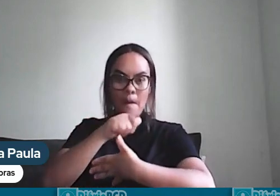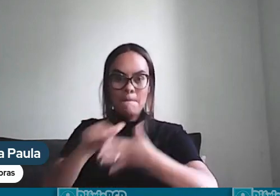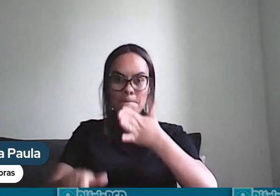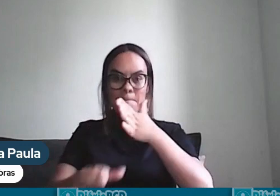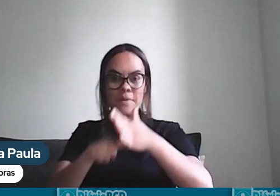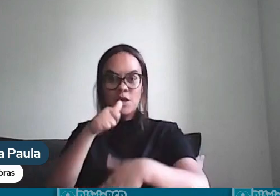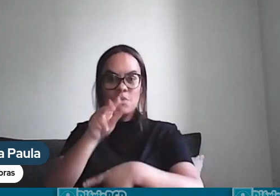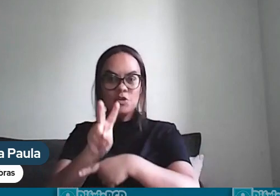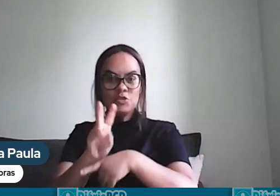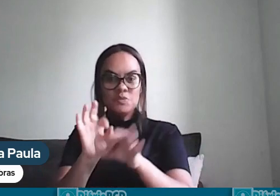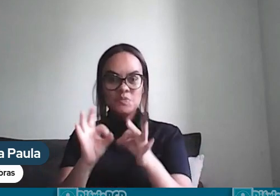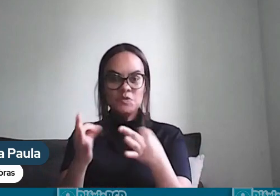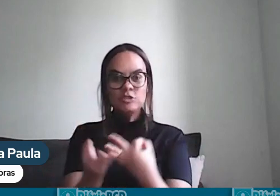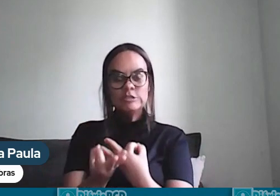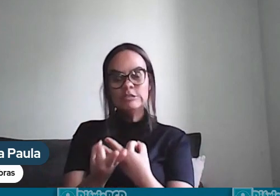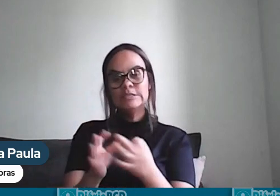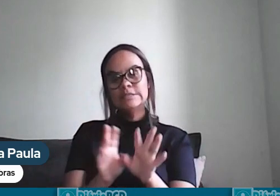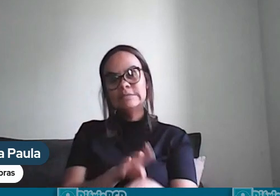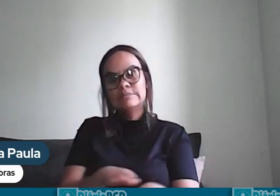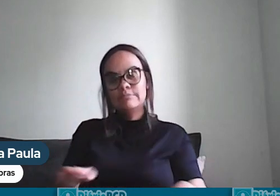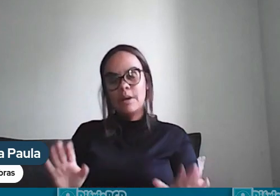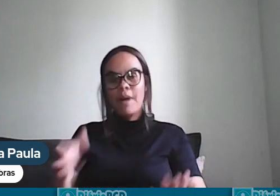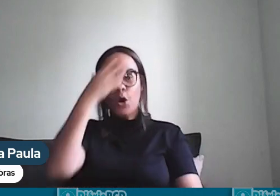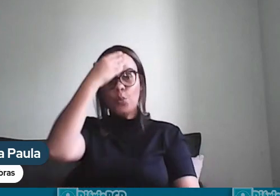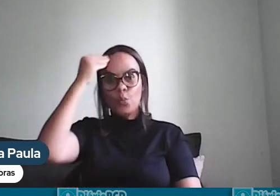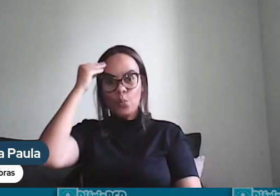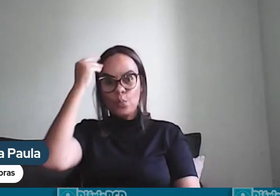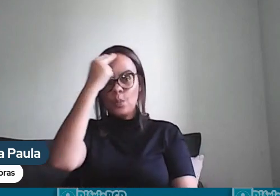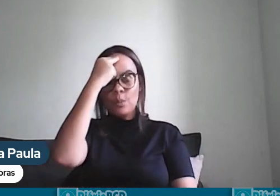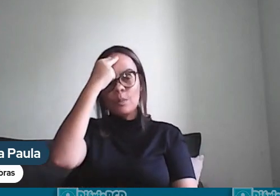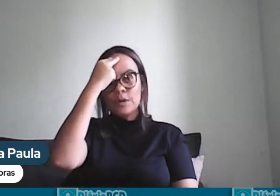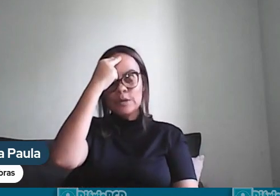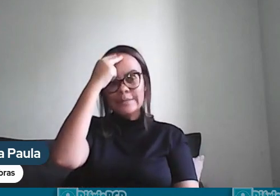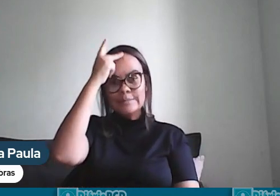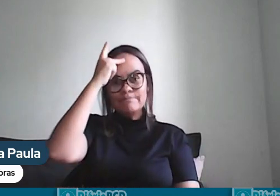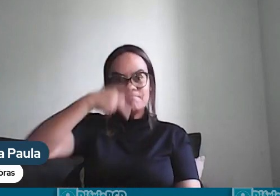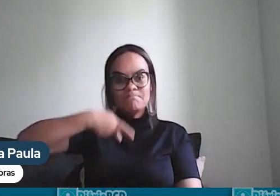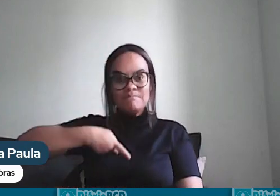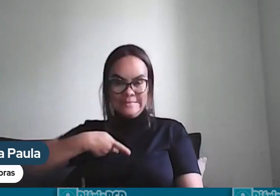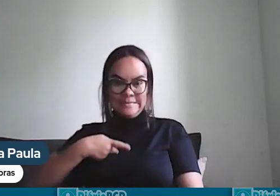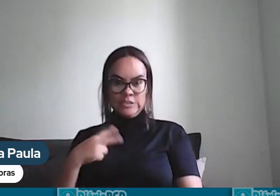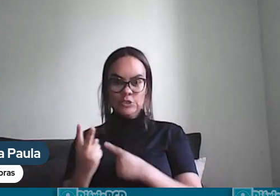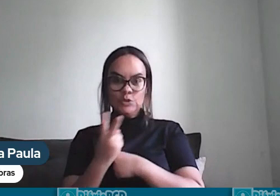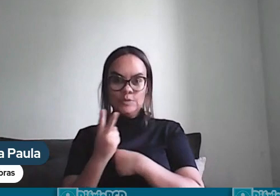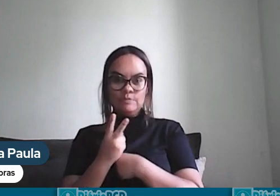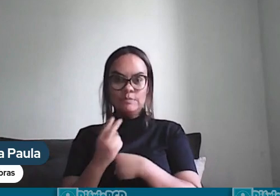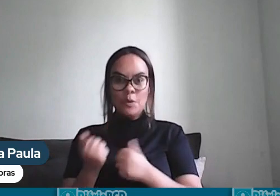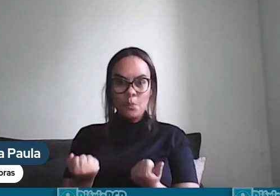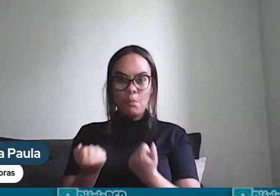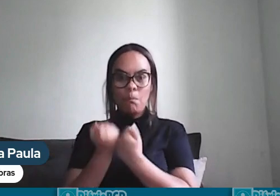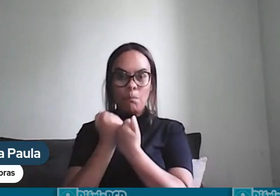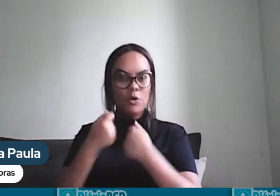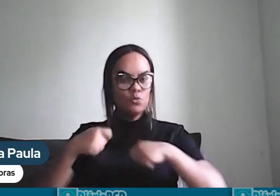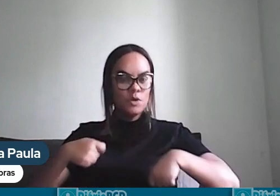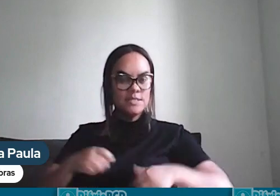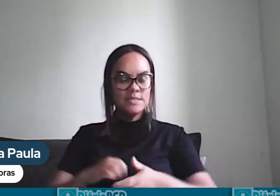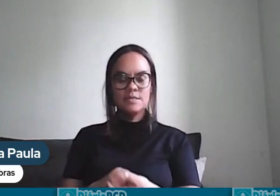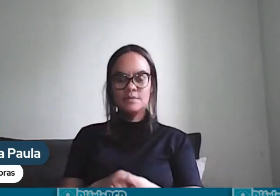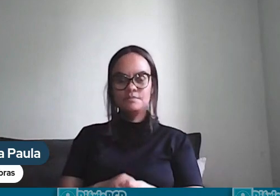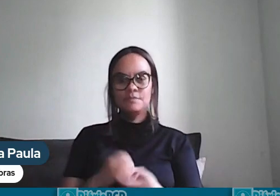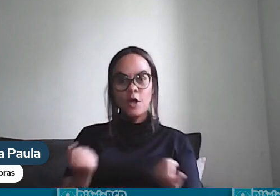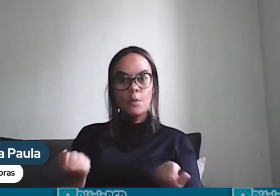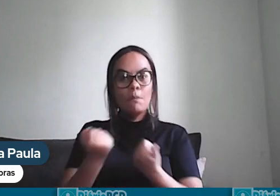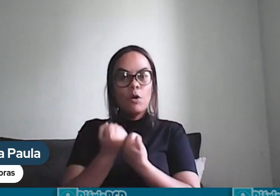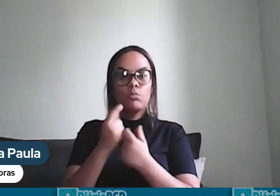prioridade é a criança, mas eles esquecem de priorizar aquilo que a família precisa de um suporte. E esse suporte,